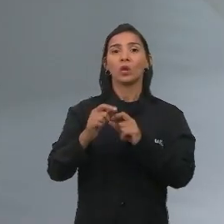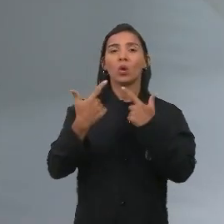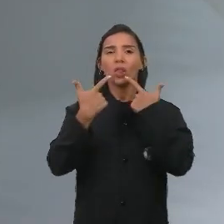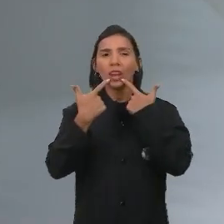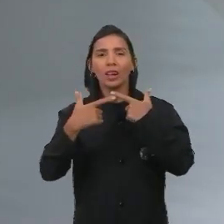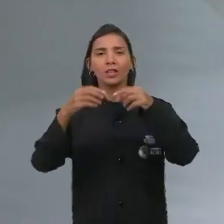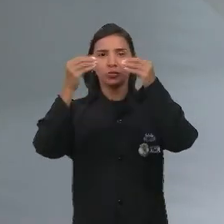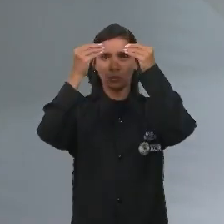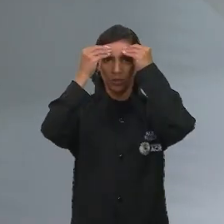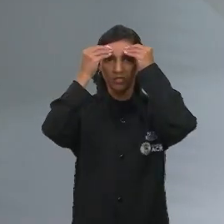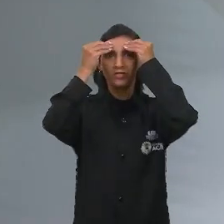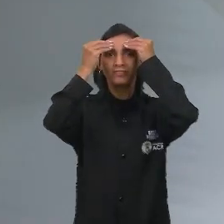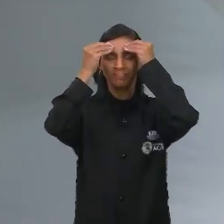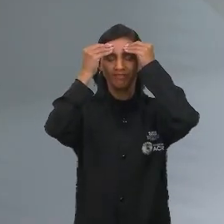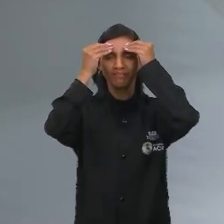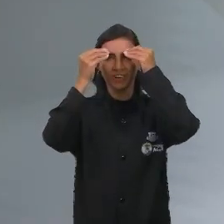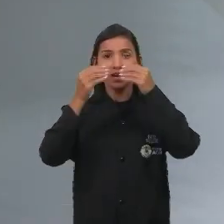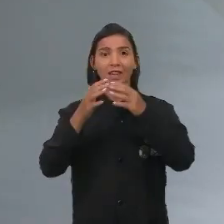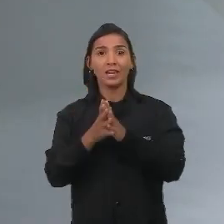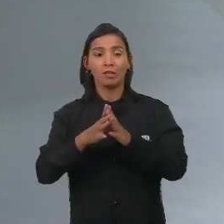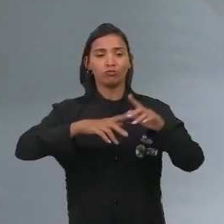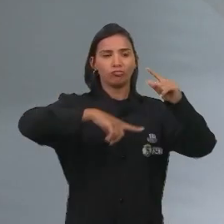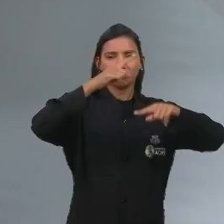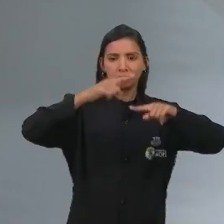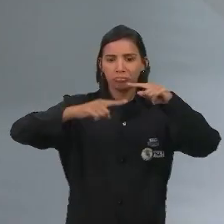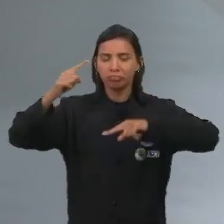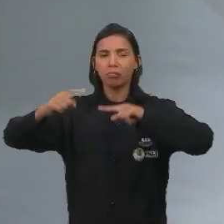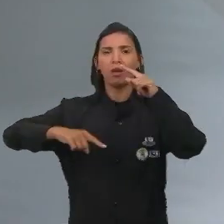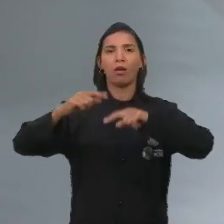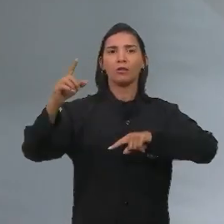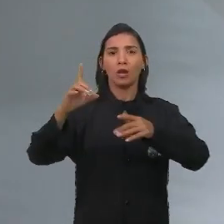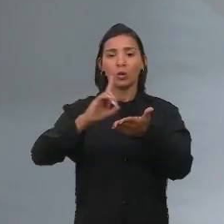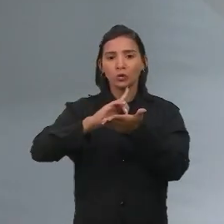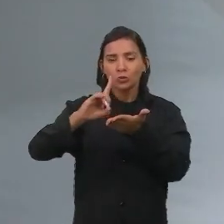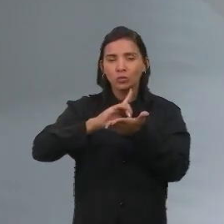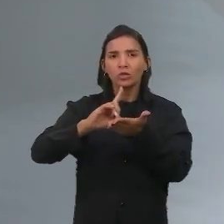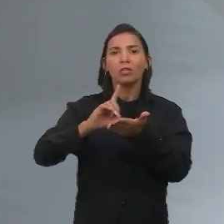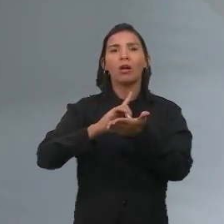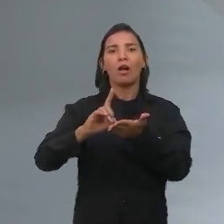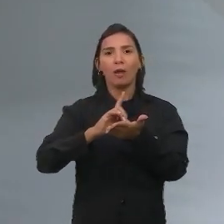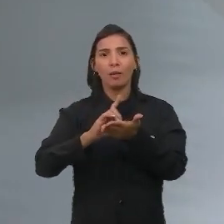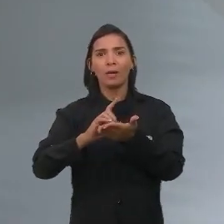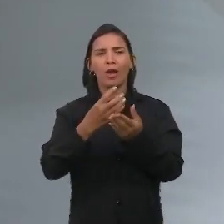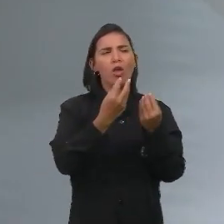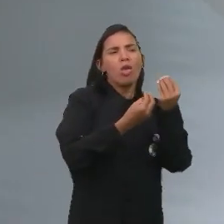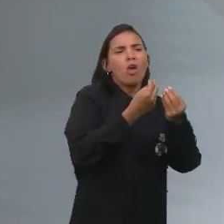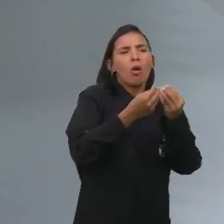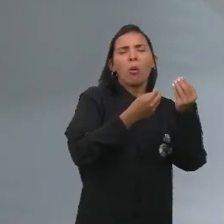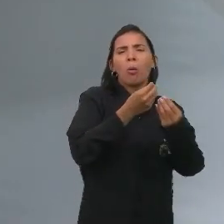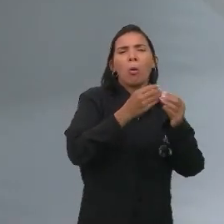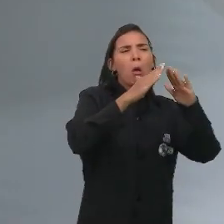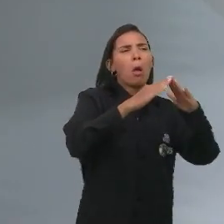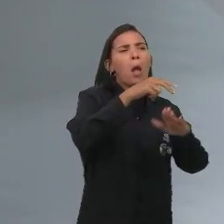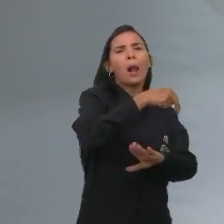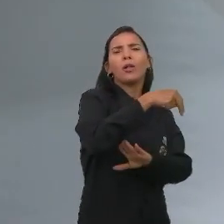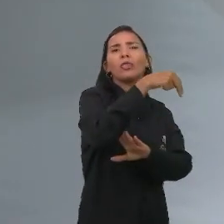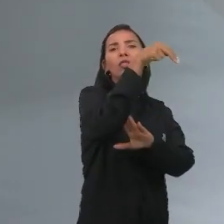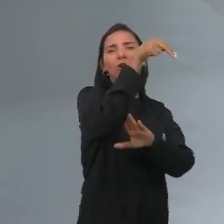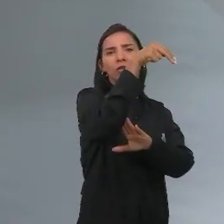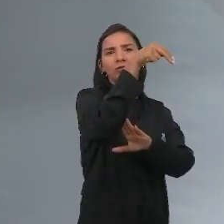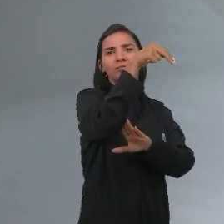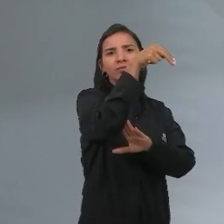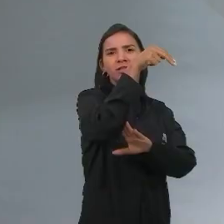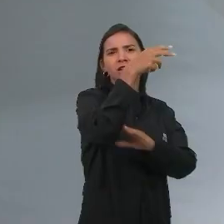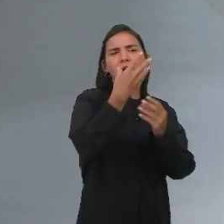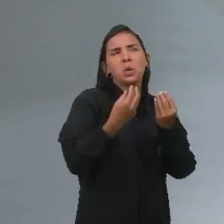linguagem. As oscilações no vocabulário. Como que o nordestino ele se expressa, né? Você para